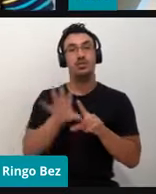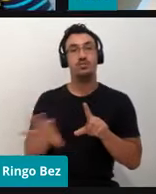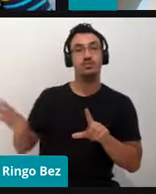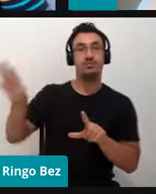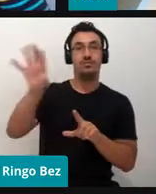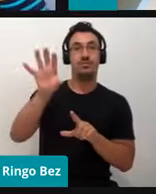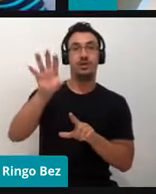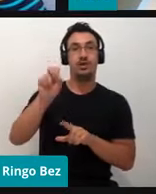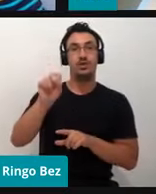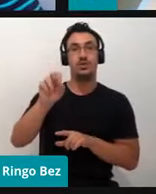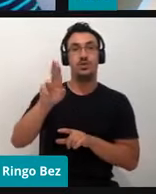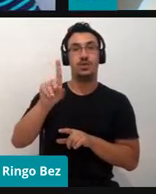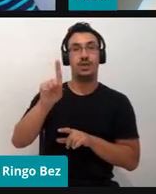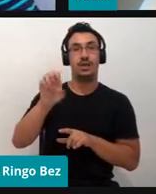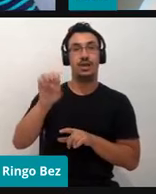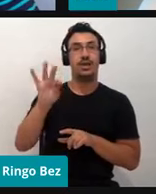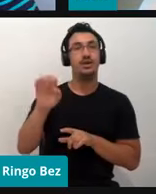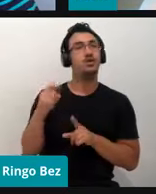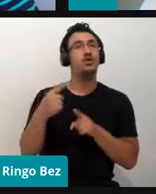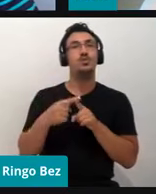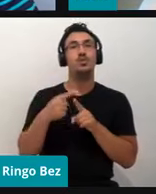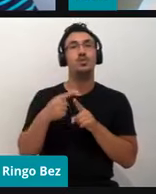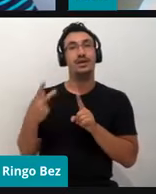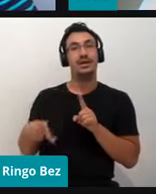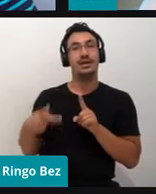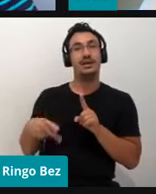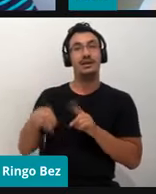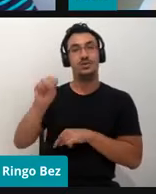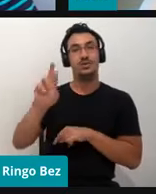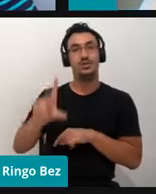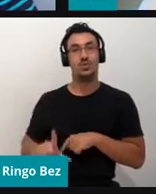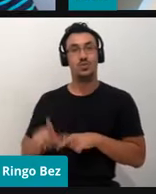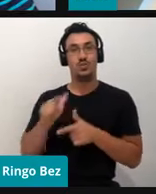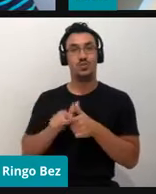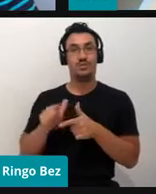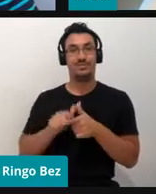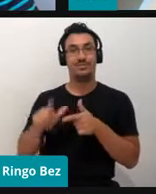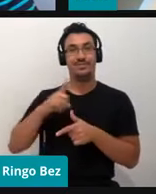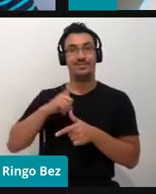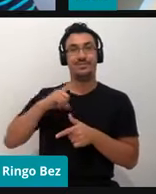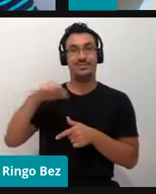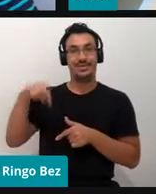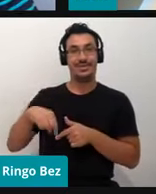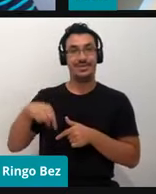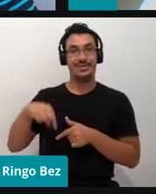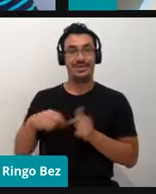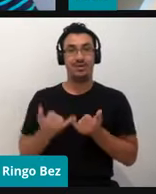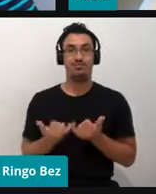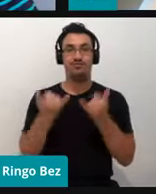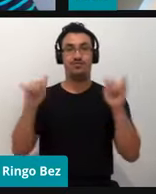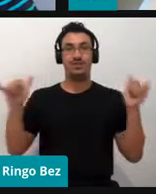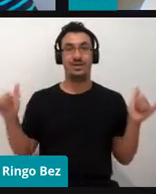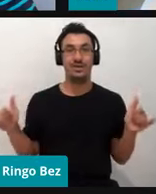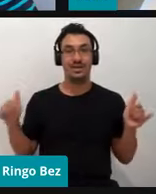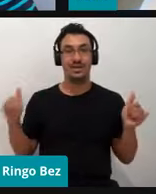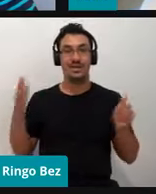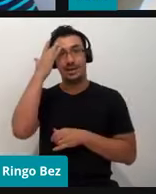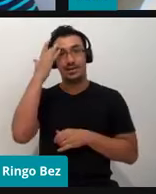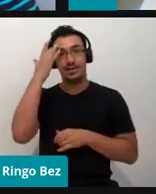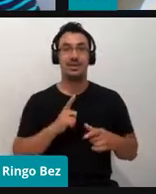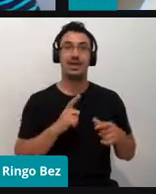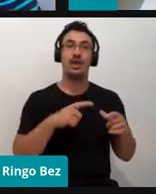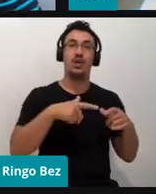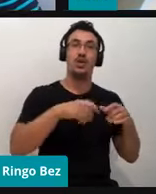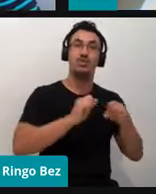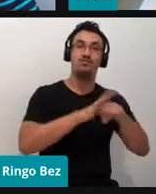né? Isso acontece porque o nosso subsistema sul, né, que envolve as várias represas e